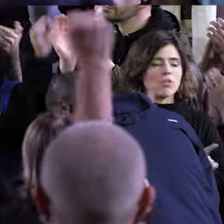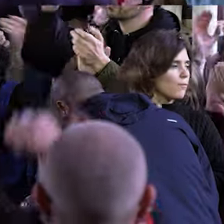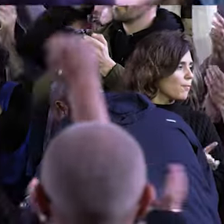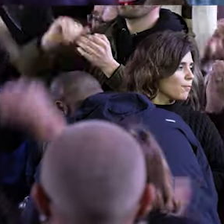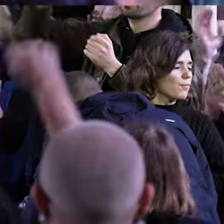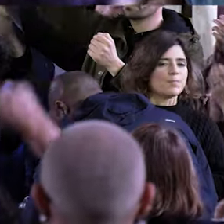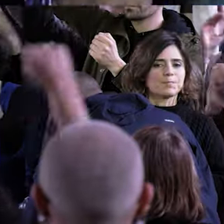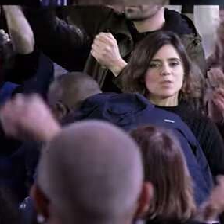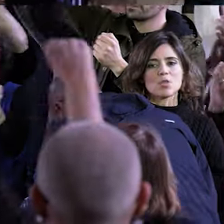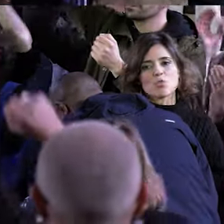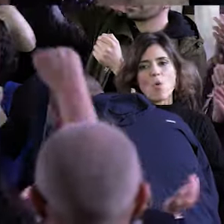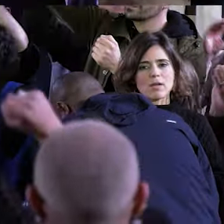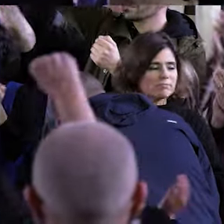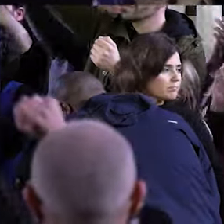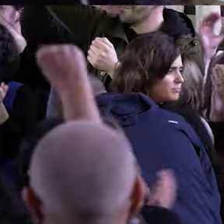revolução!